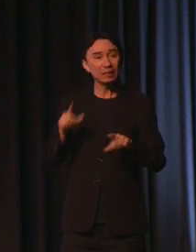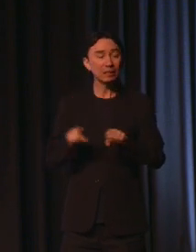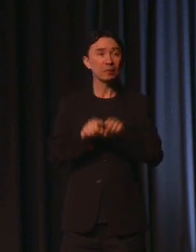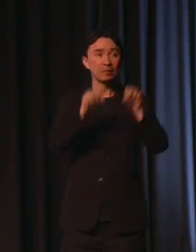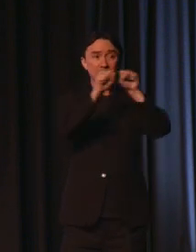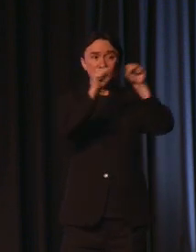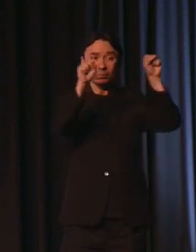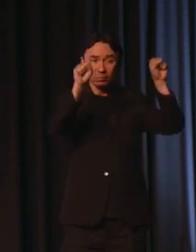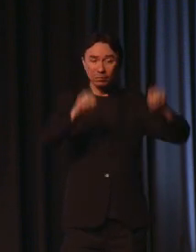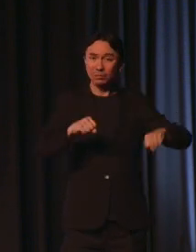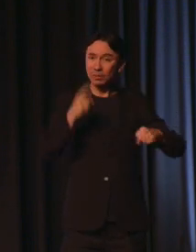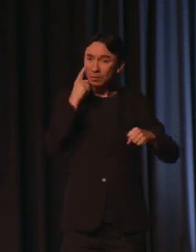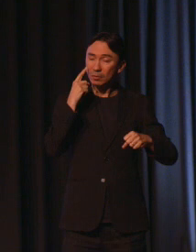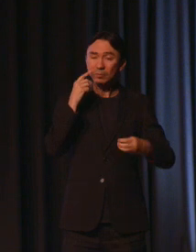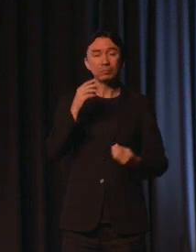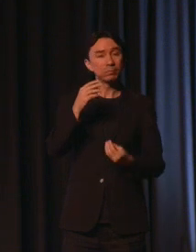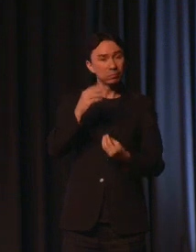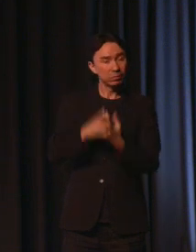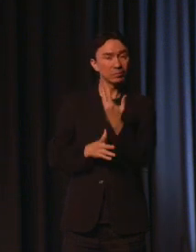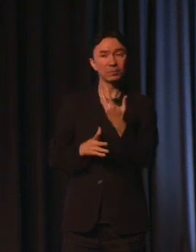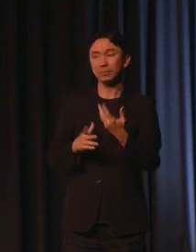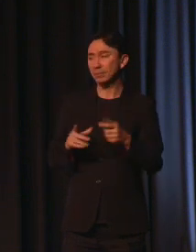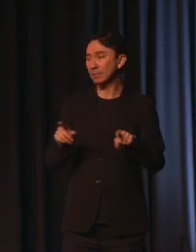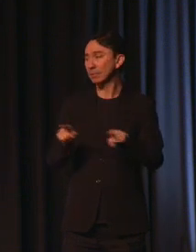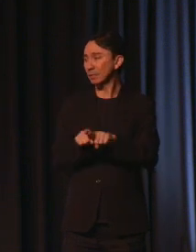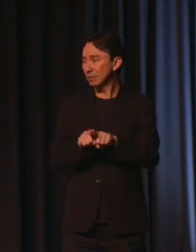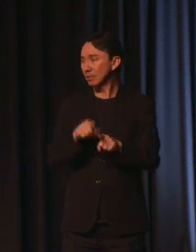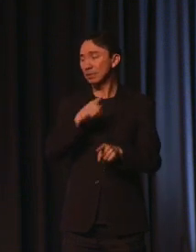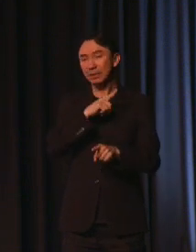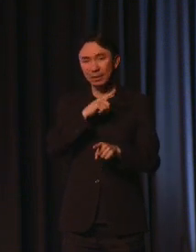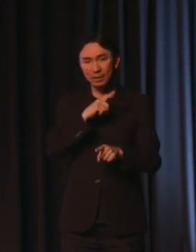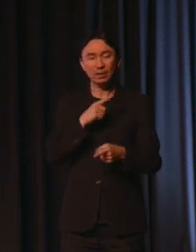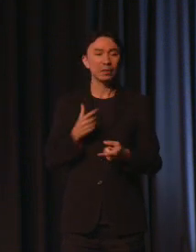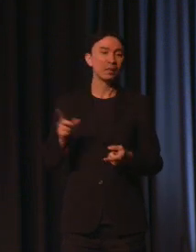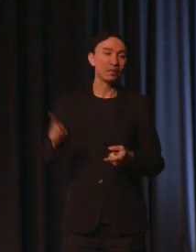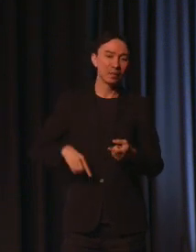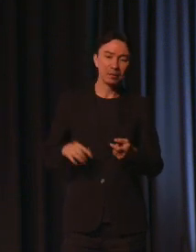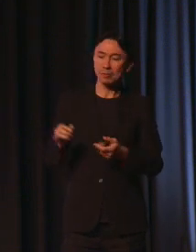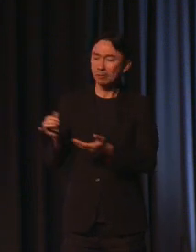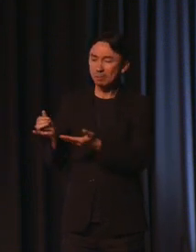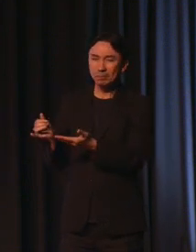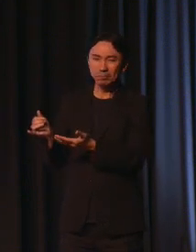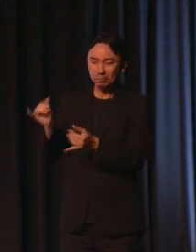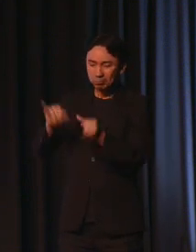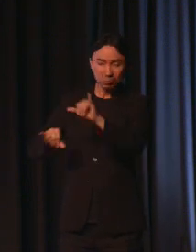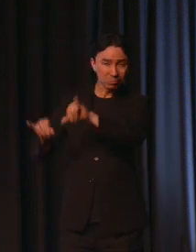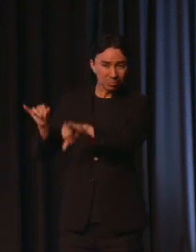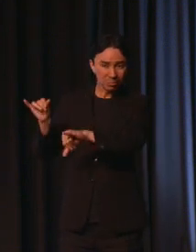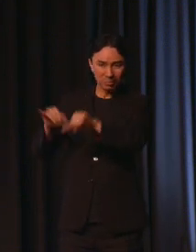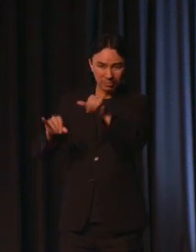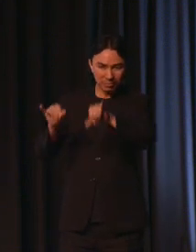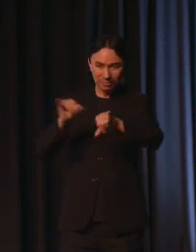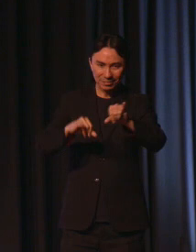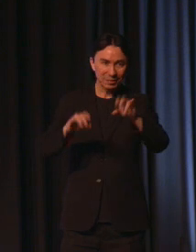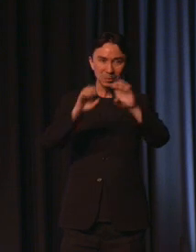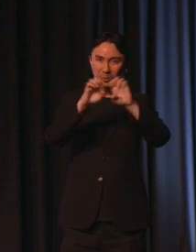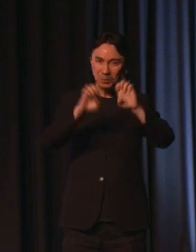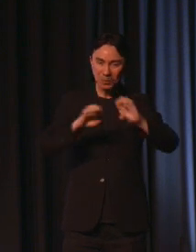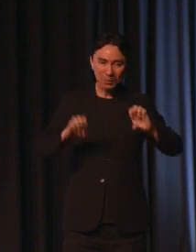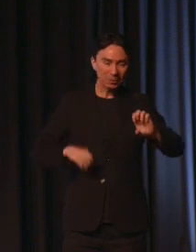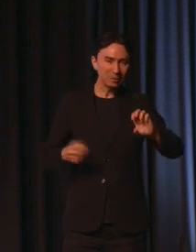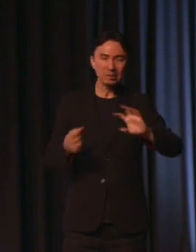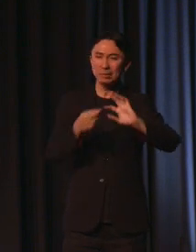Coagulopatias, cobertura da estrutura da hemorrede, laboratórios, então a gente já começou a discutir